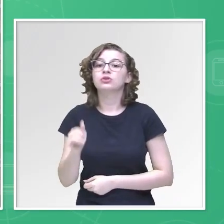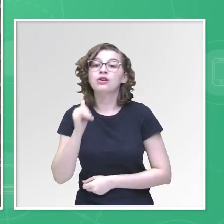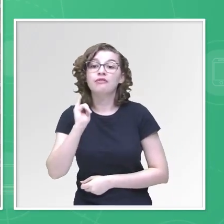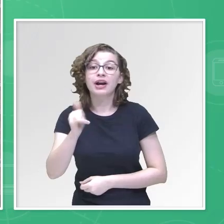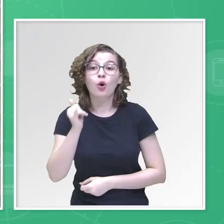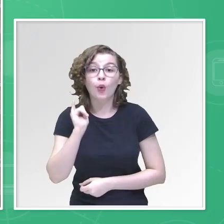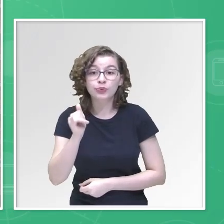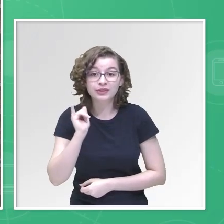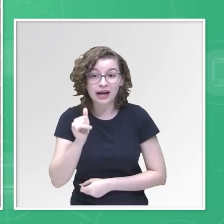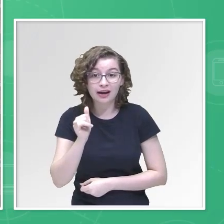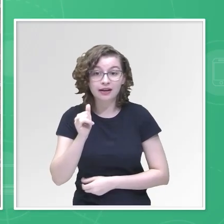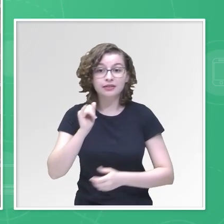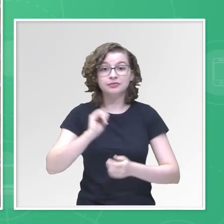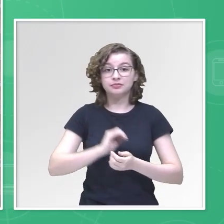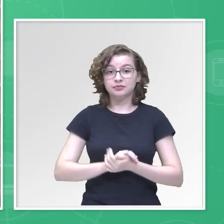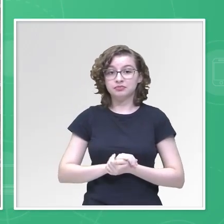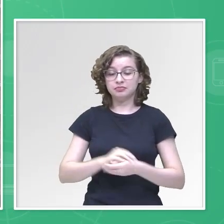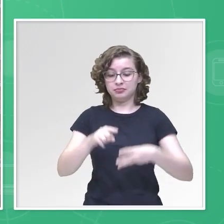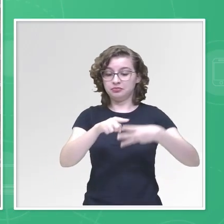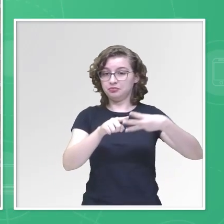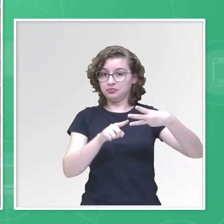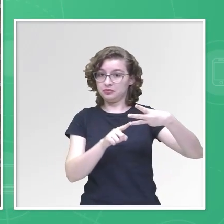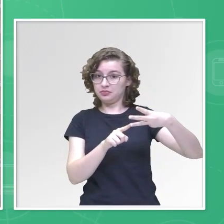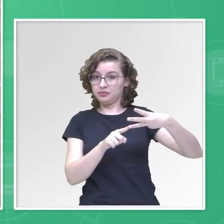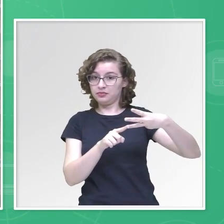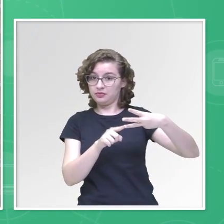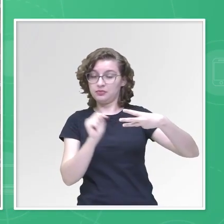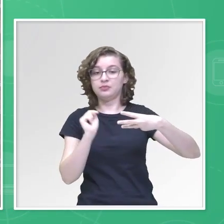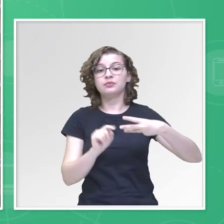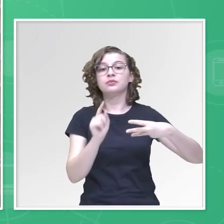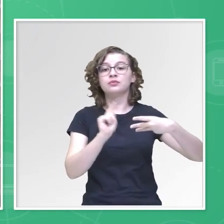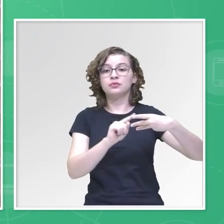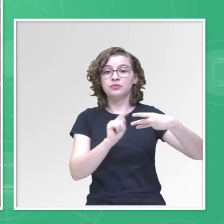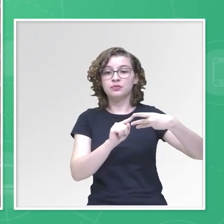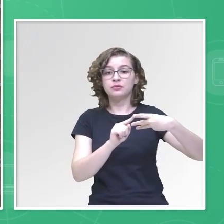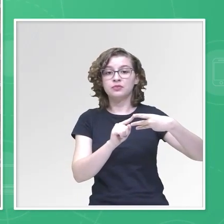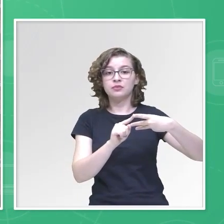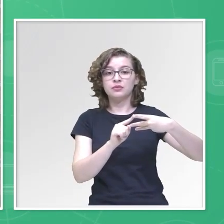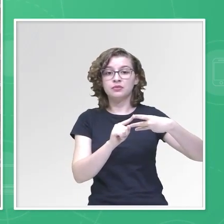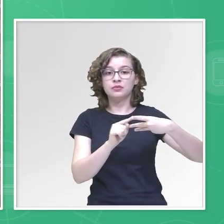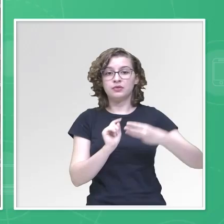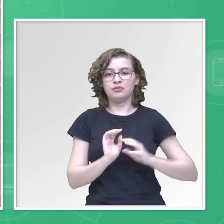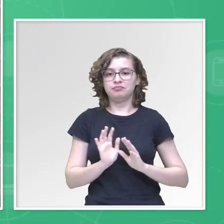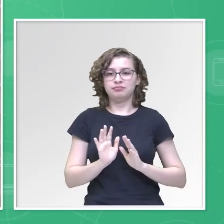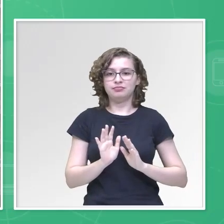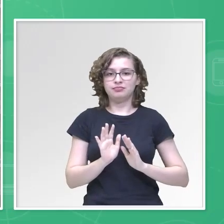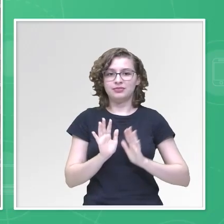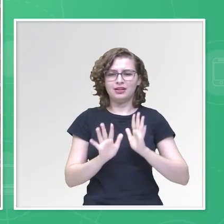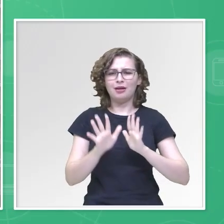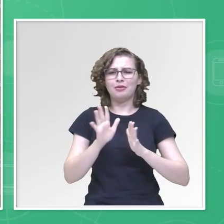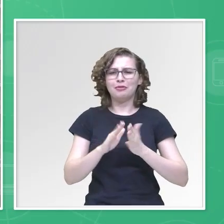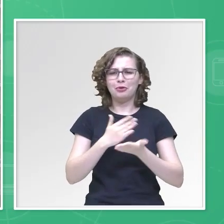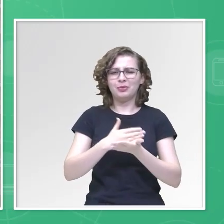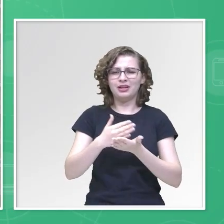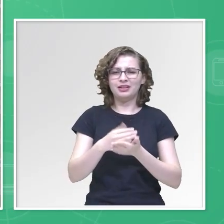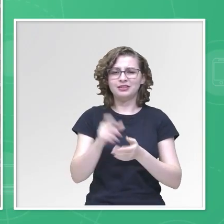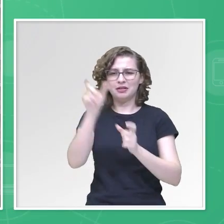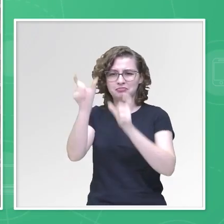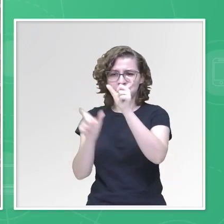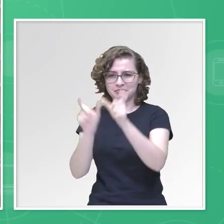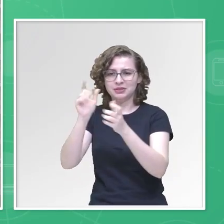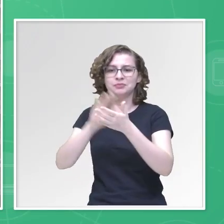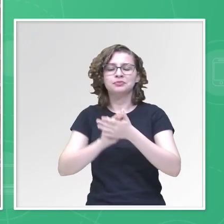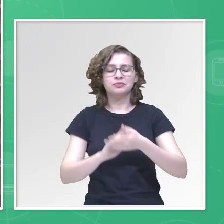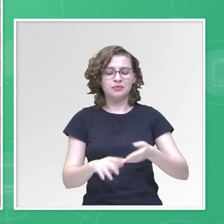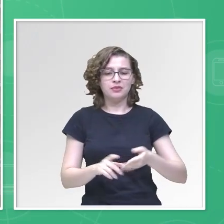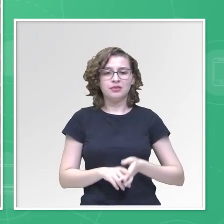história Ele conta isso de três formas ele pode ser o narrador É vamos começar a contar essa naja o narrador-personagem